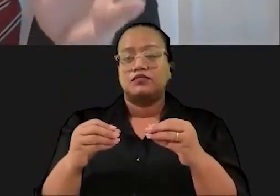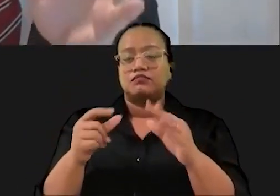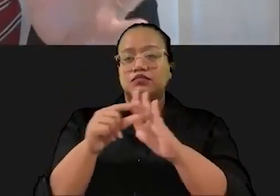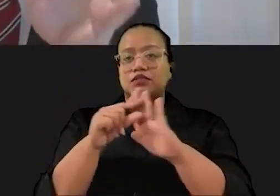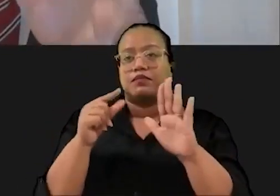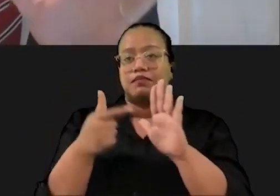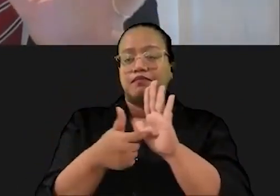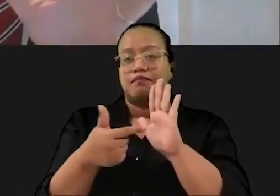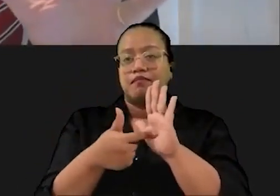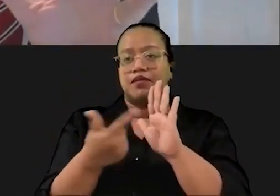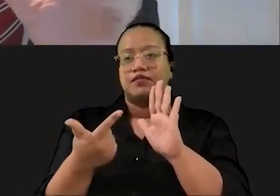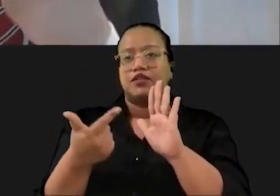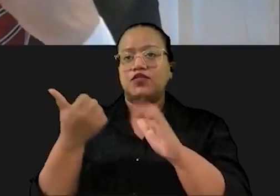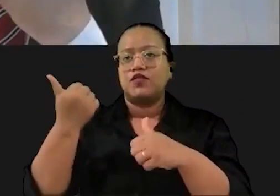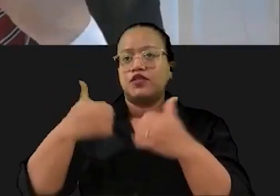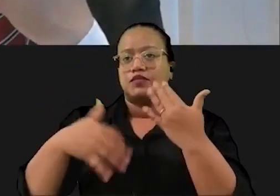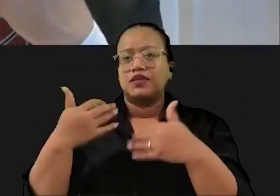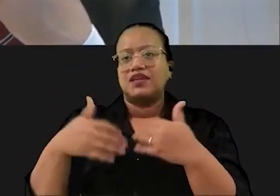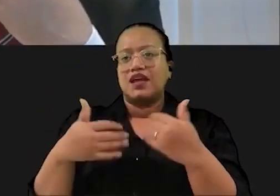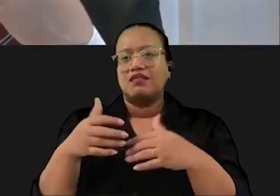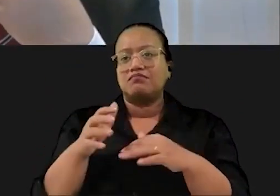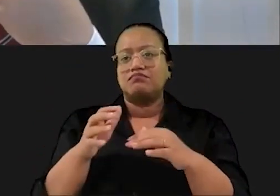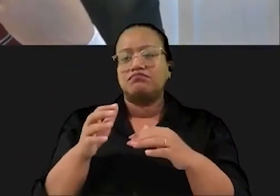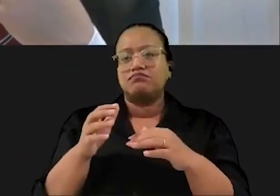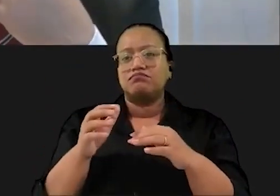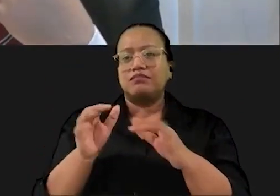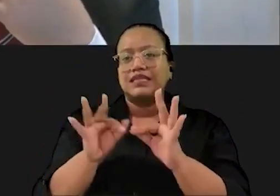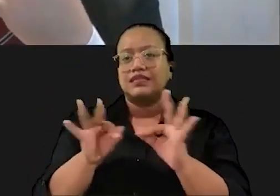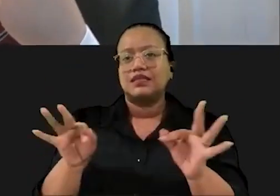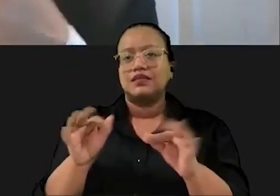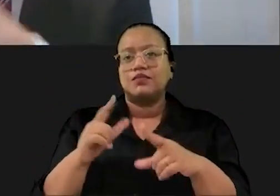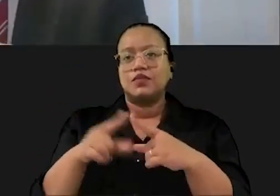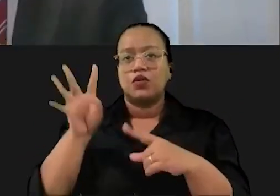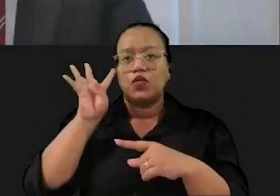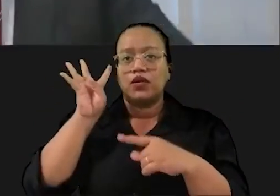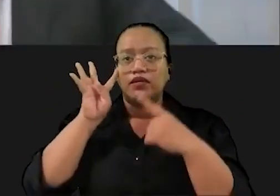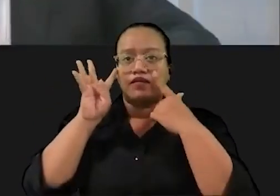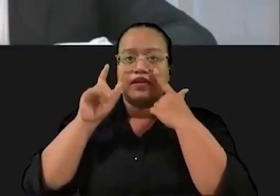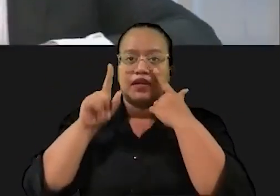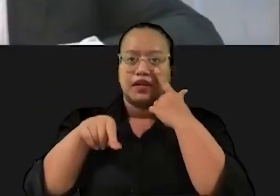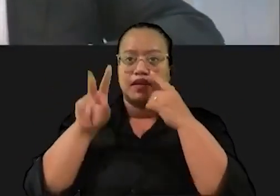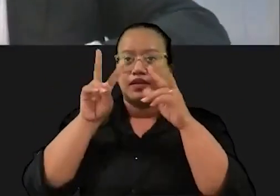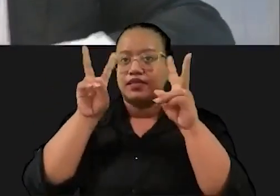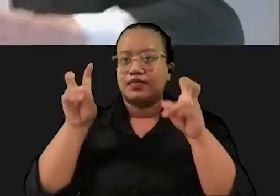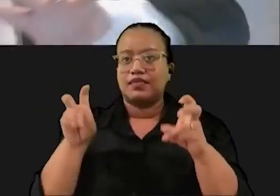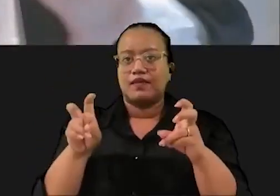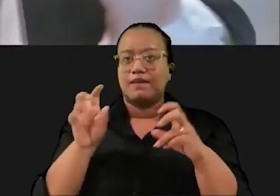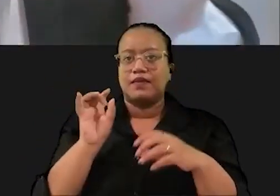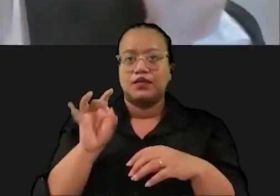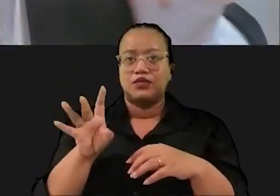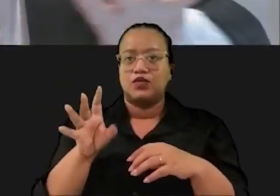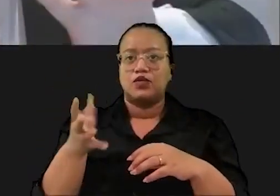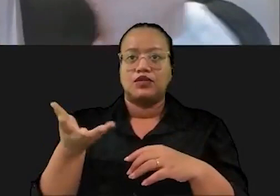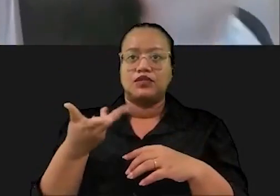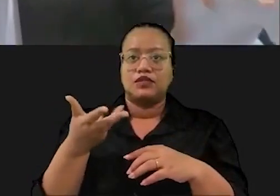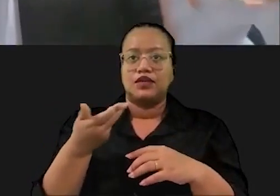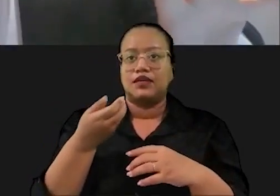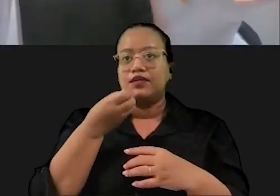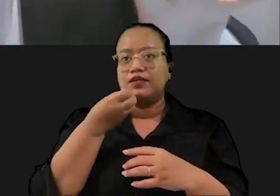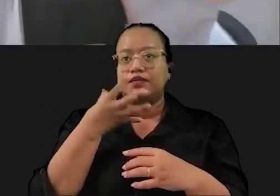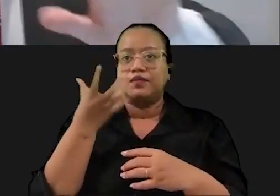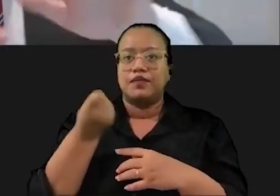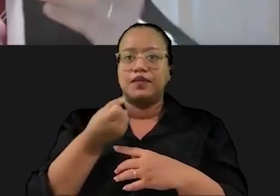falar especificamente só sobre essa pauta, série de benefícios por incapacidade. Como eu disse, a gente vai falar sobre o